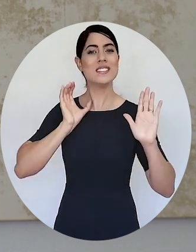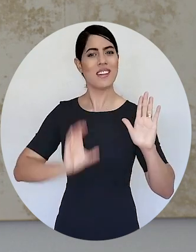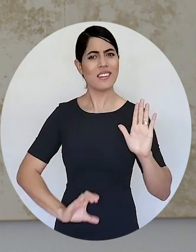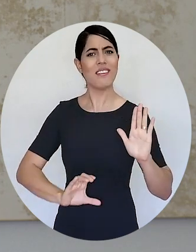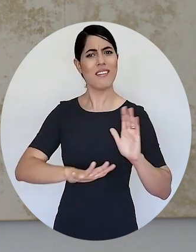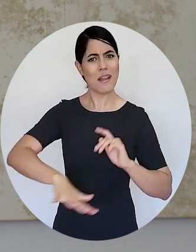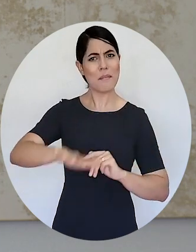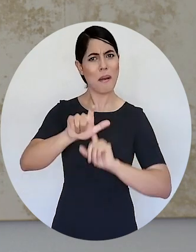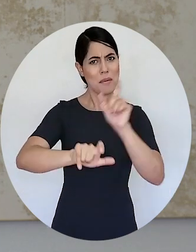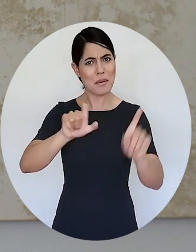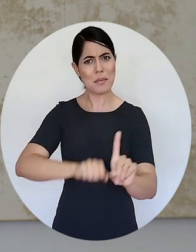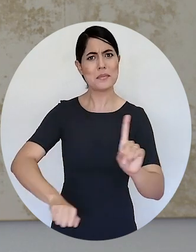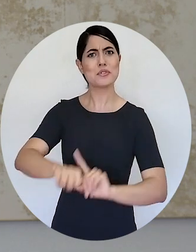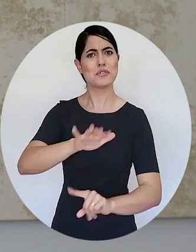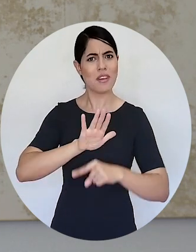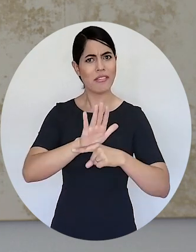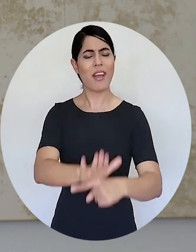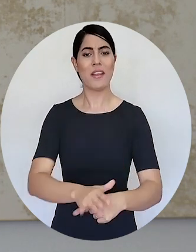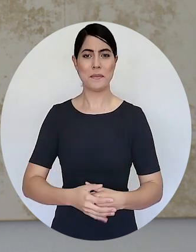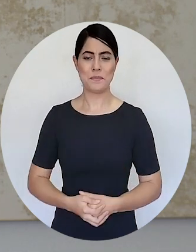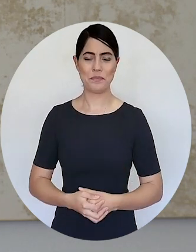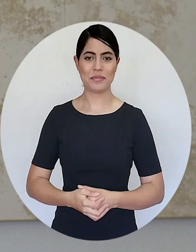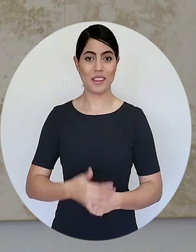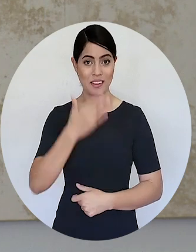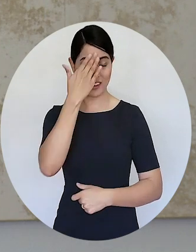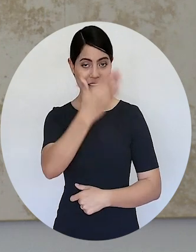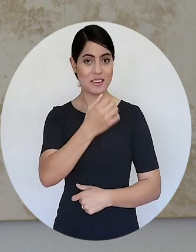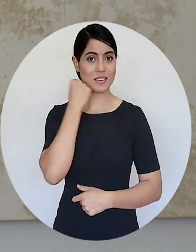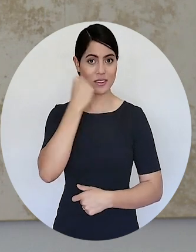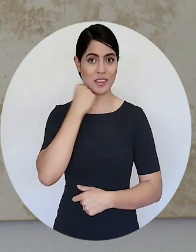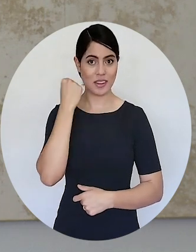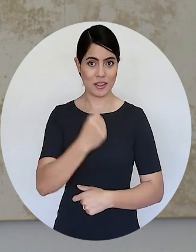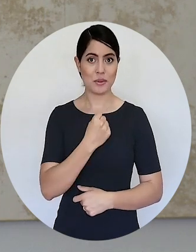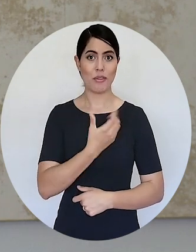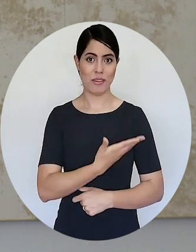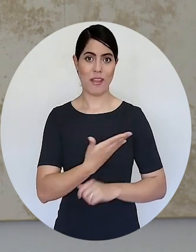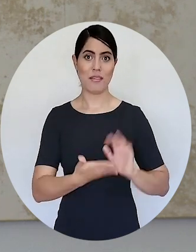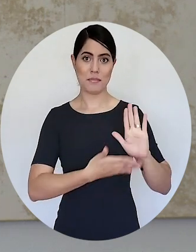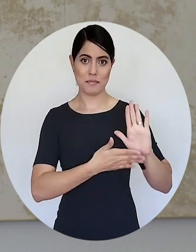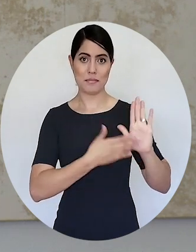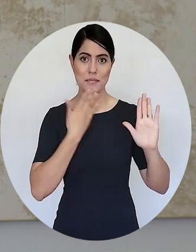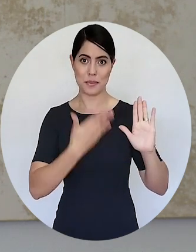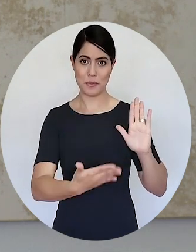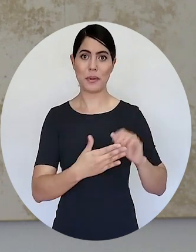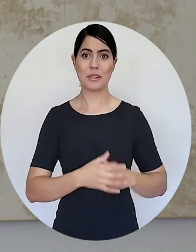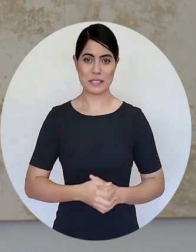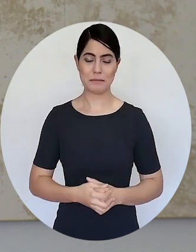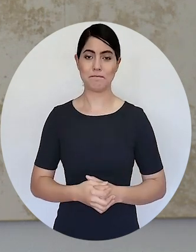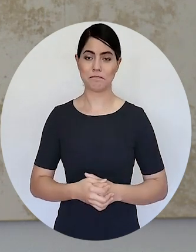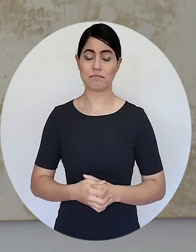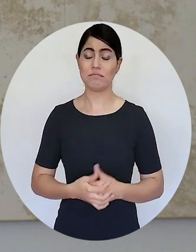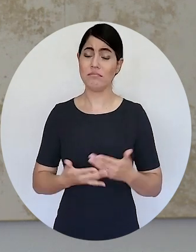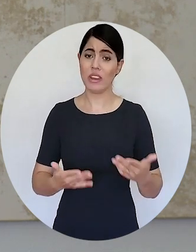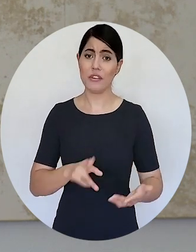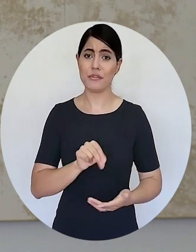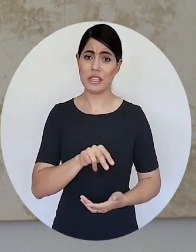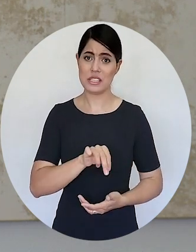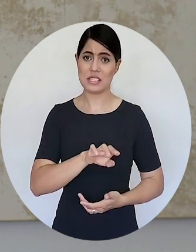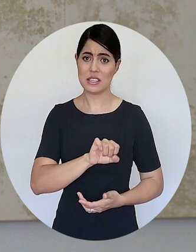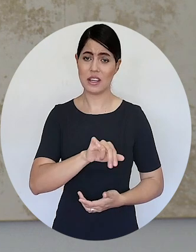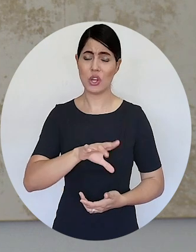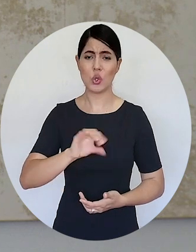Quero agradecer ao senador Veneziano Vital do Rego, que é o autor da proposta, e a toda a